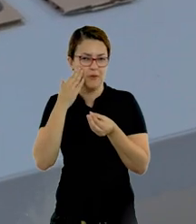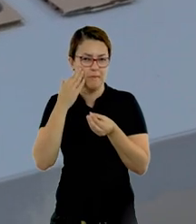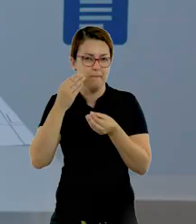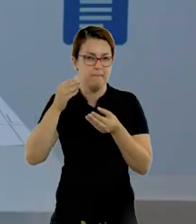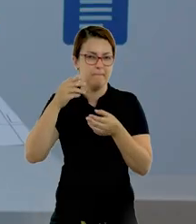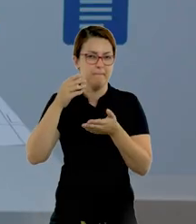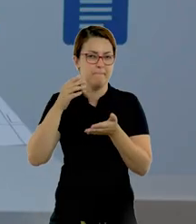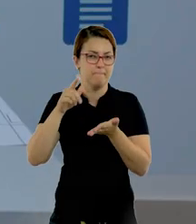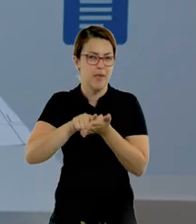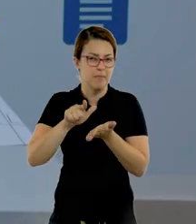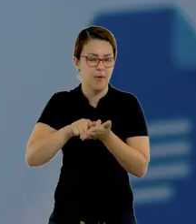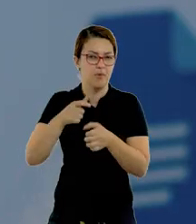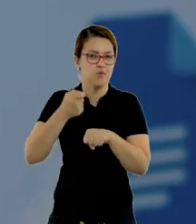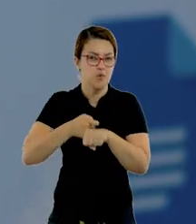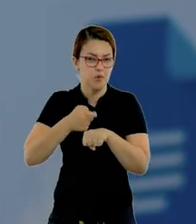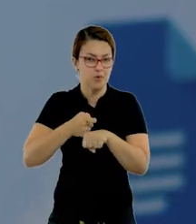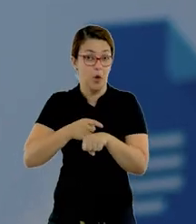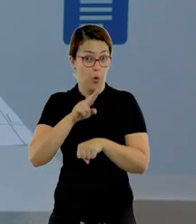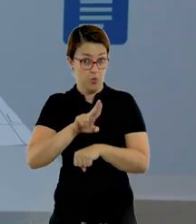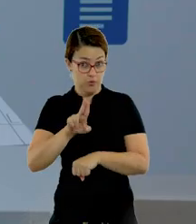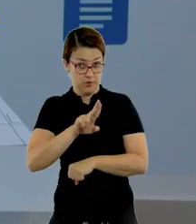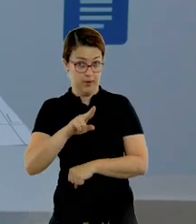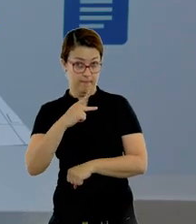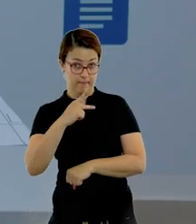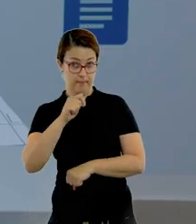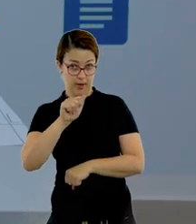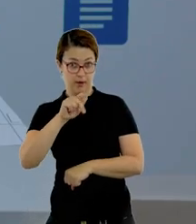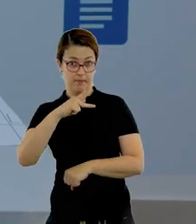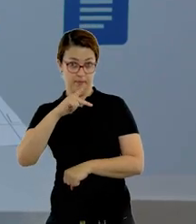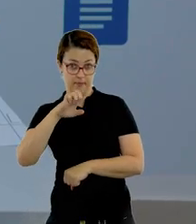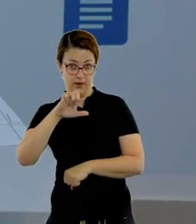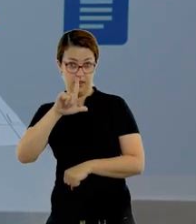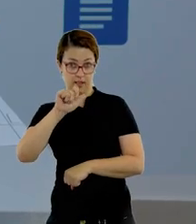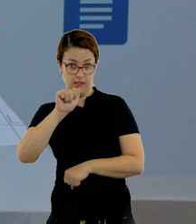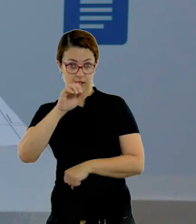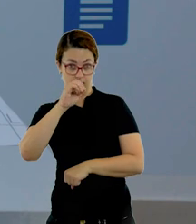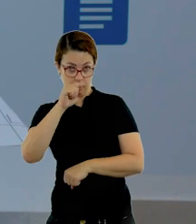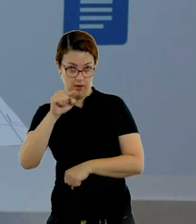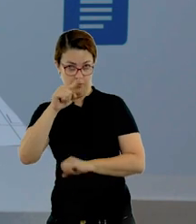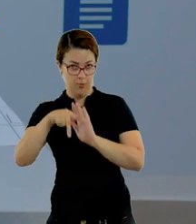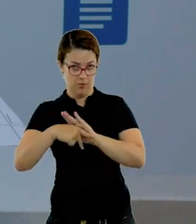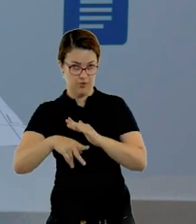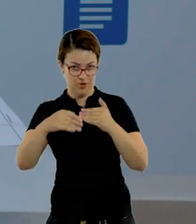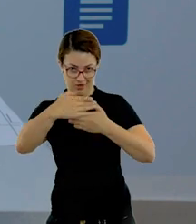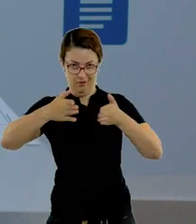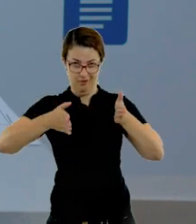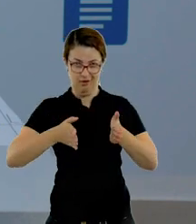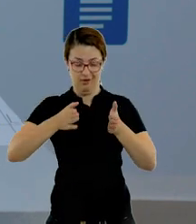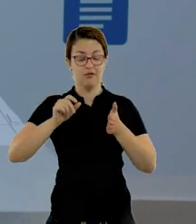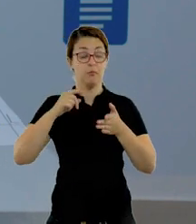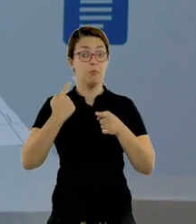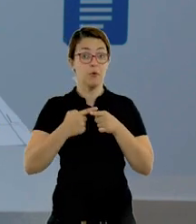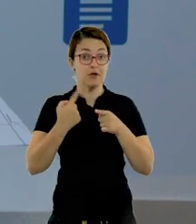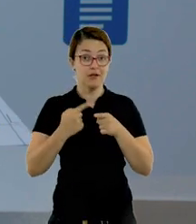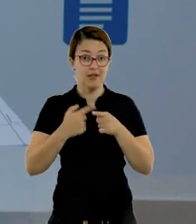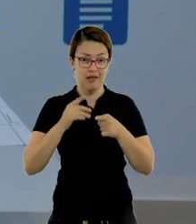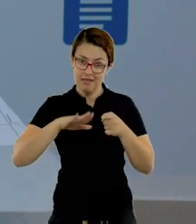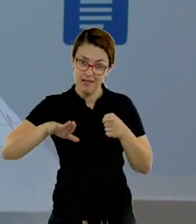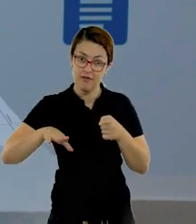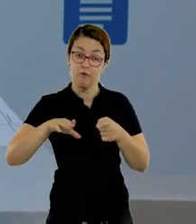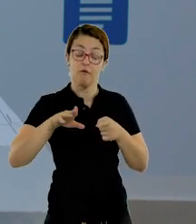resistente. Aqui no caso eu usei o papelão, porque as crianças elas vão manusear várias vezes.